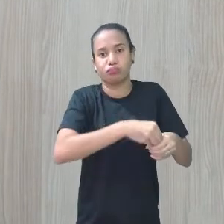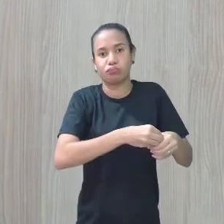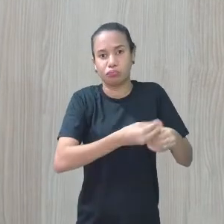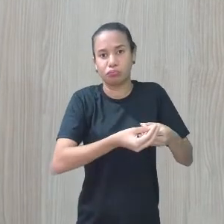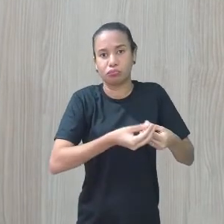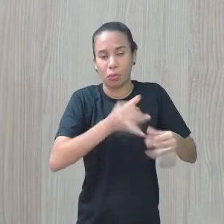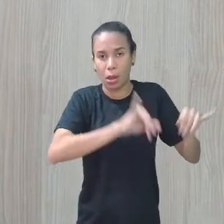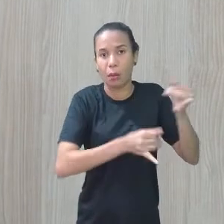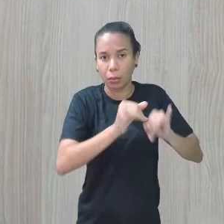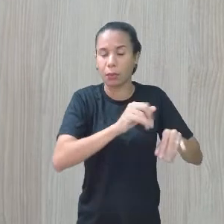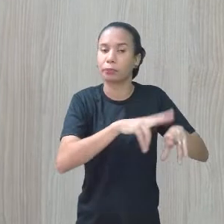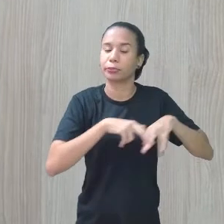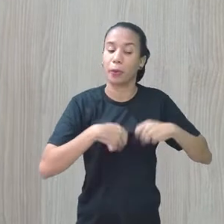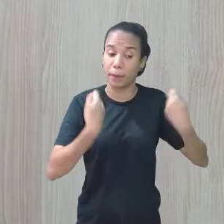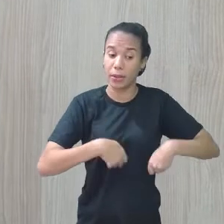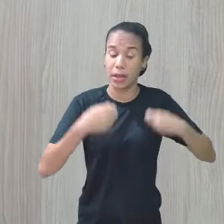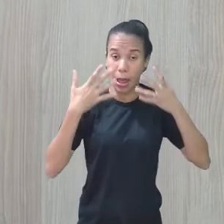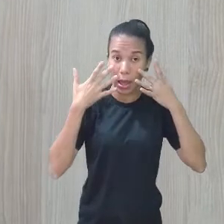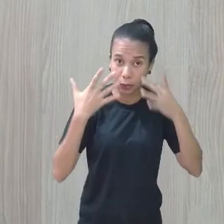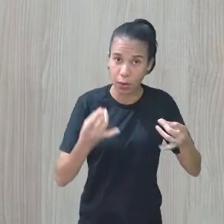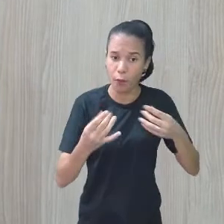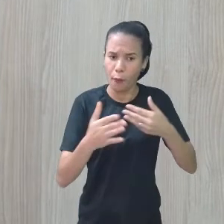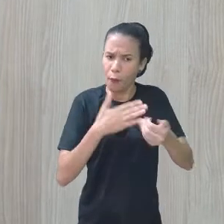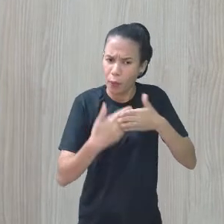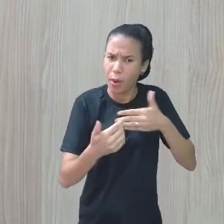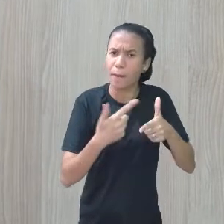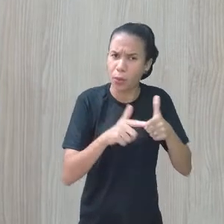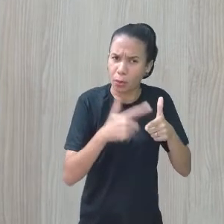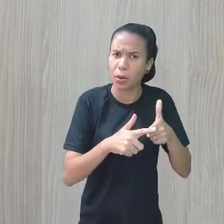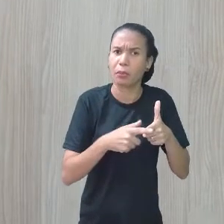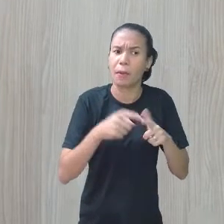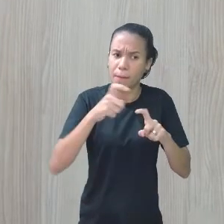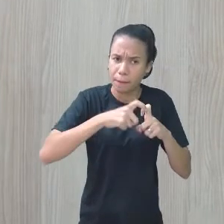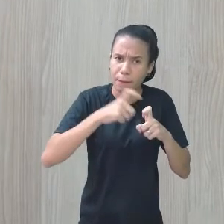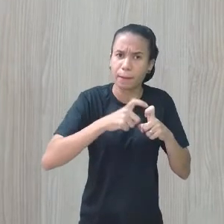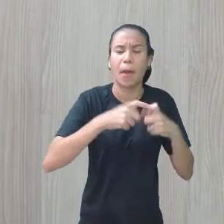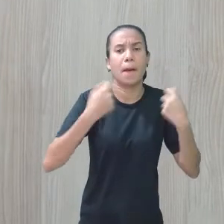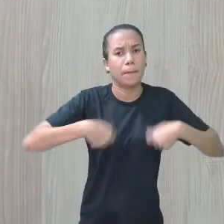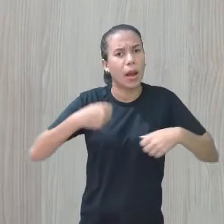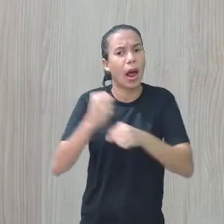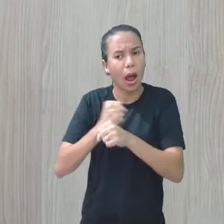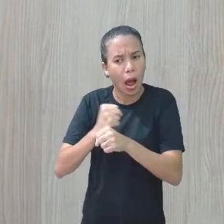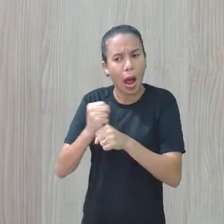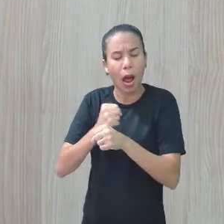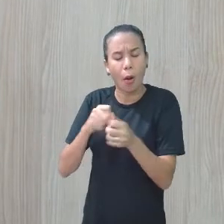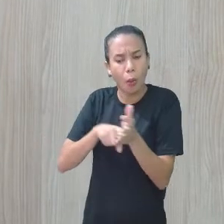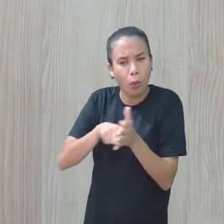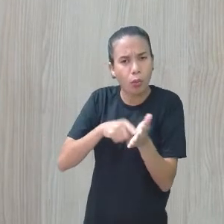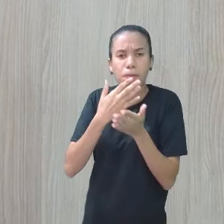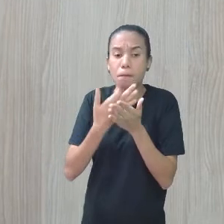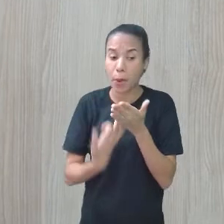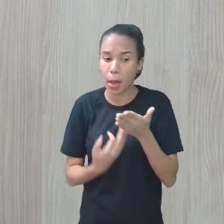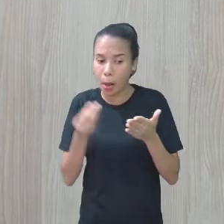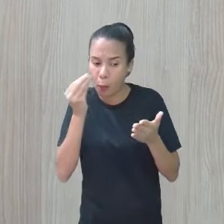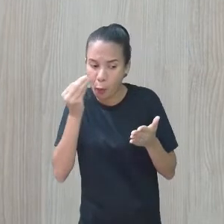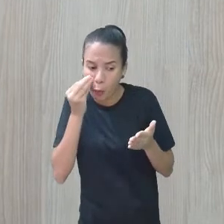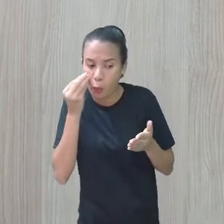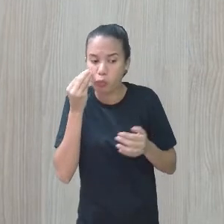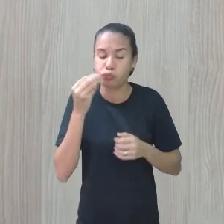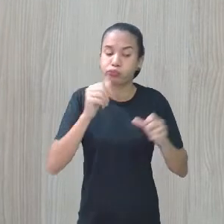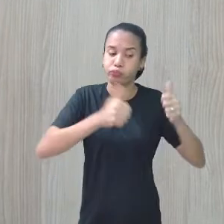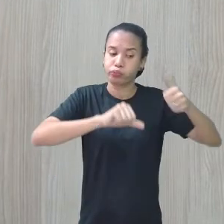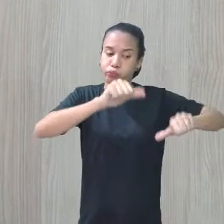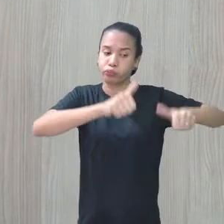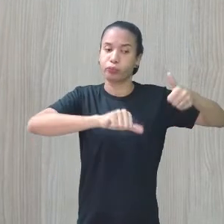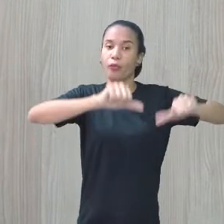que ter bastante cuidado a qualquer sintoma, procurar um médico, a cada ano fazer um exame de sangue, um hemograma, para ver se para